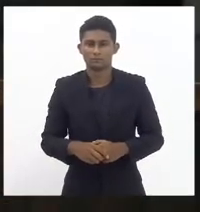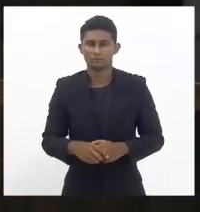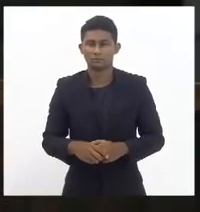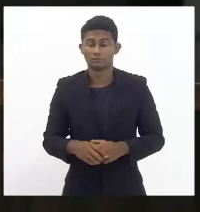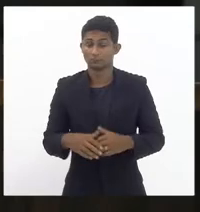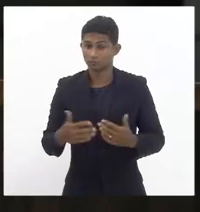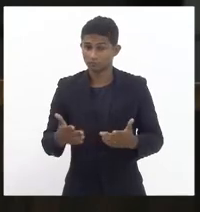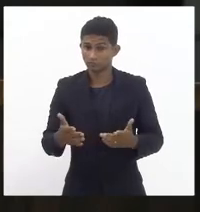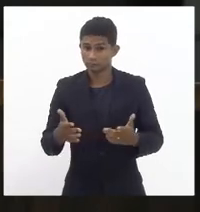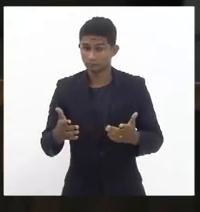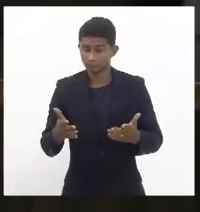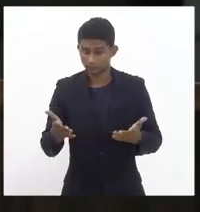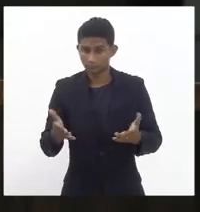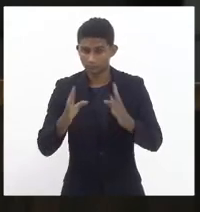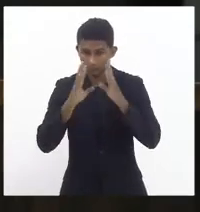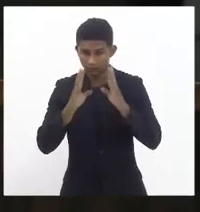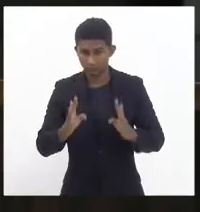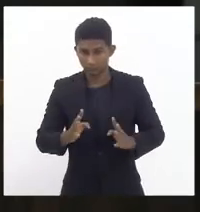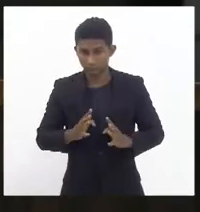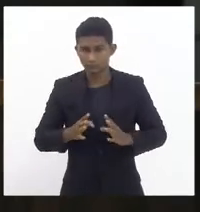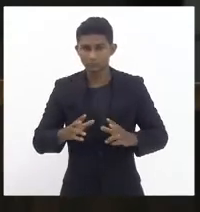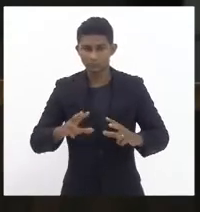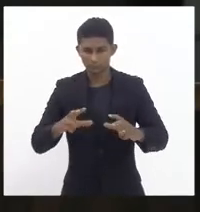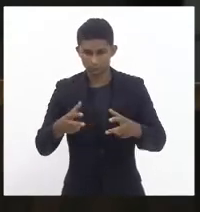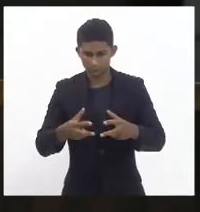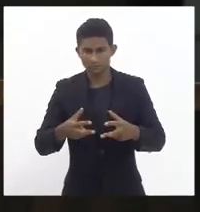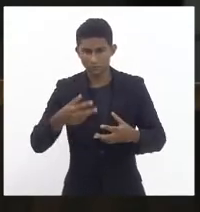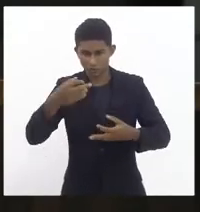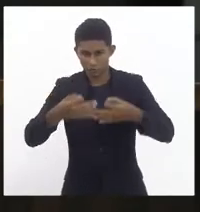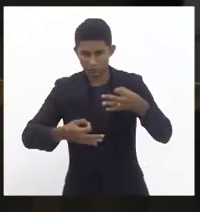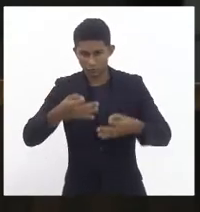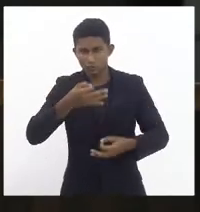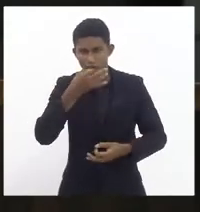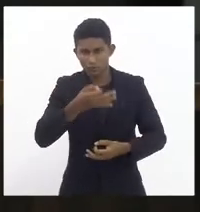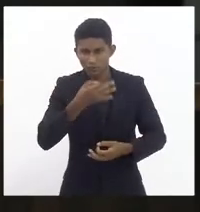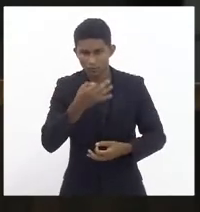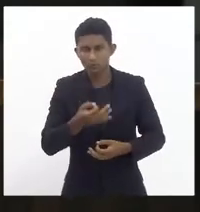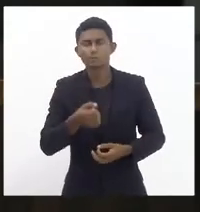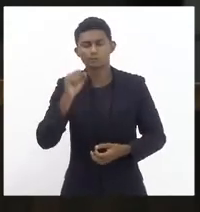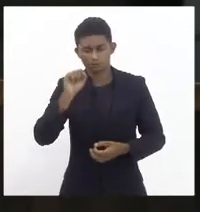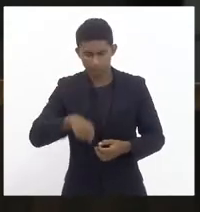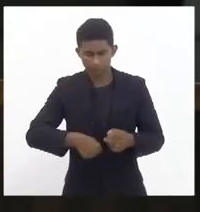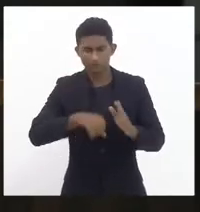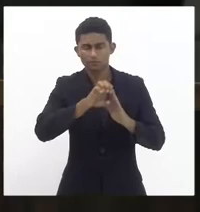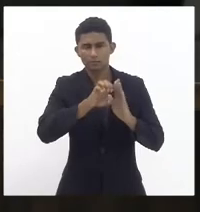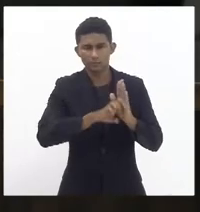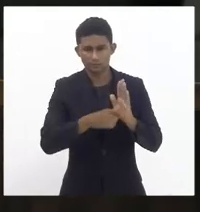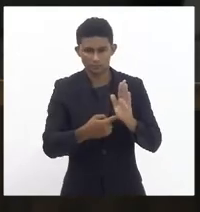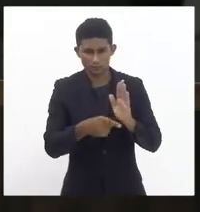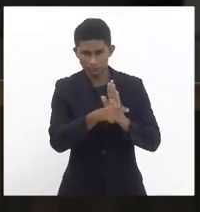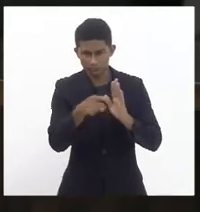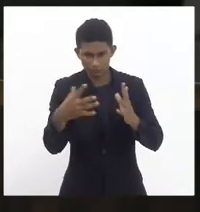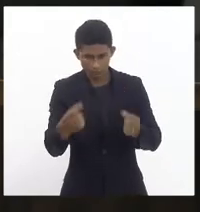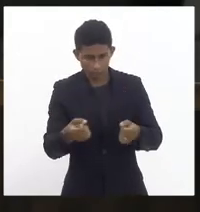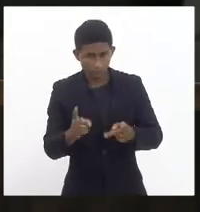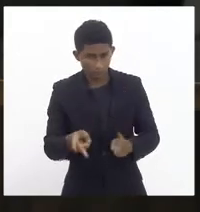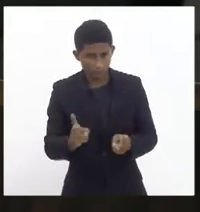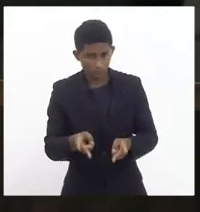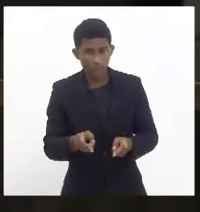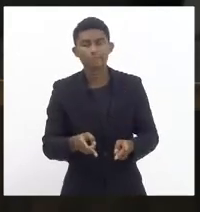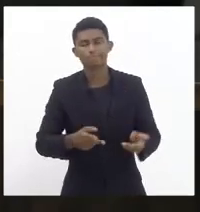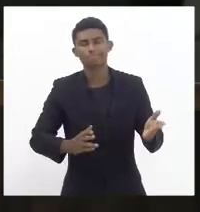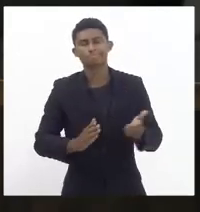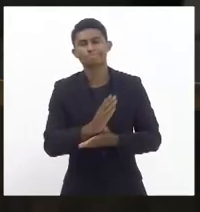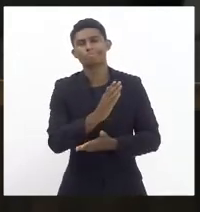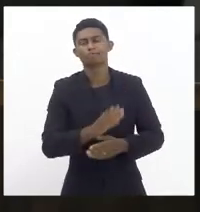bom então atenção em votação parecer da comissão de construção Justiça favorável com emendas seus que a prova nesse Como estão